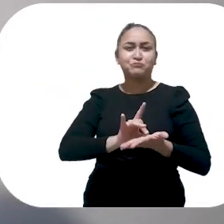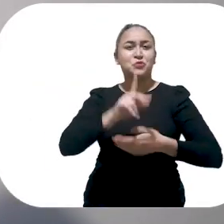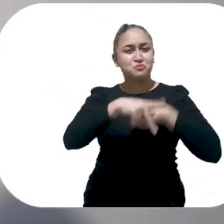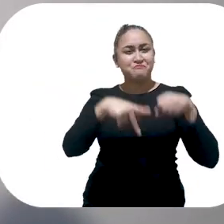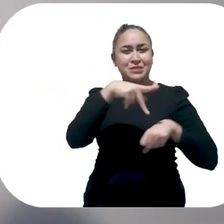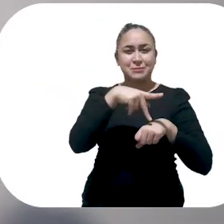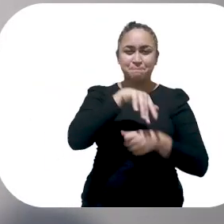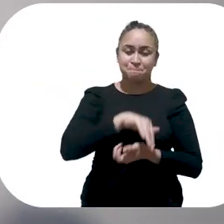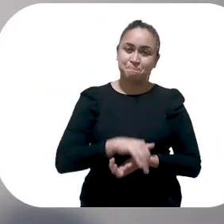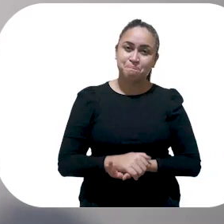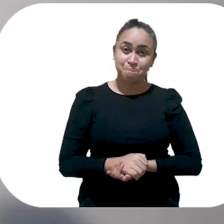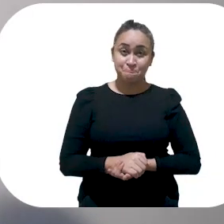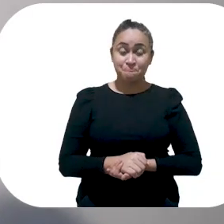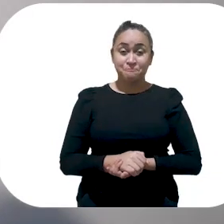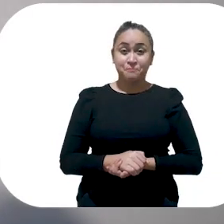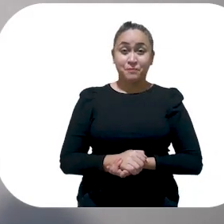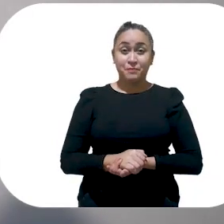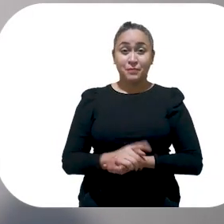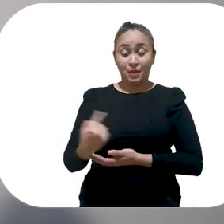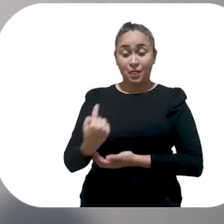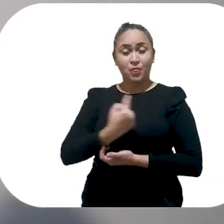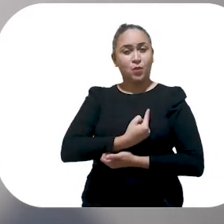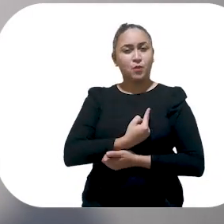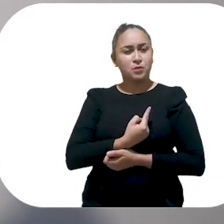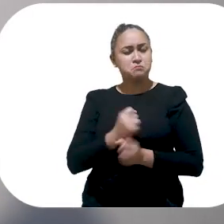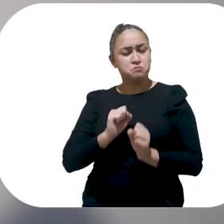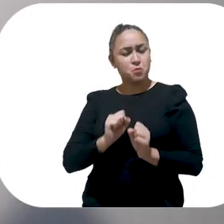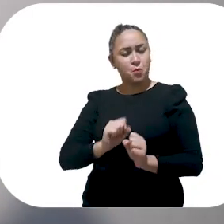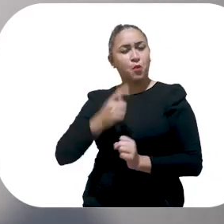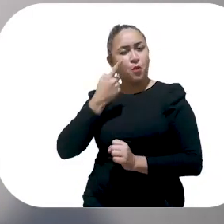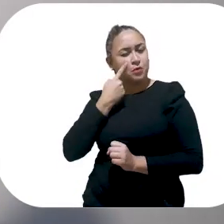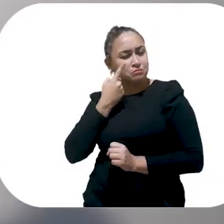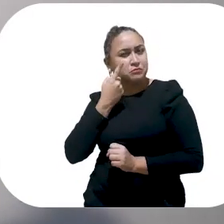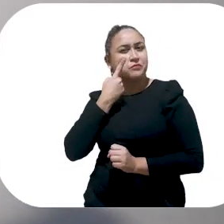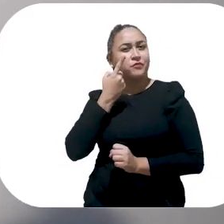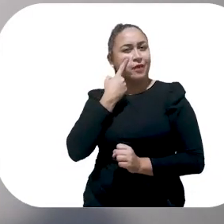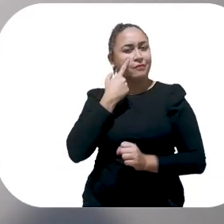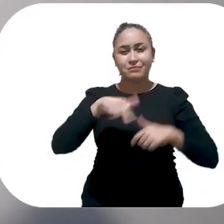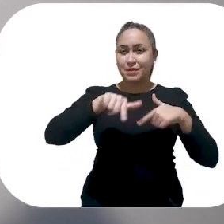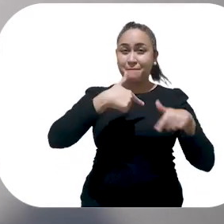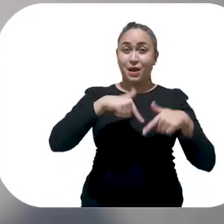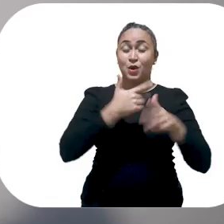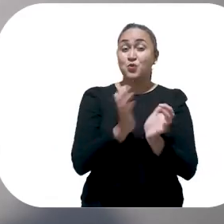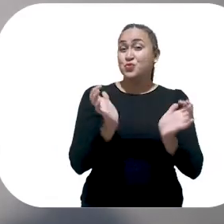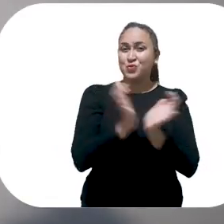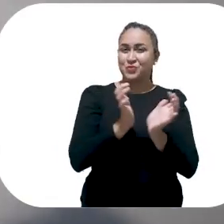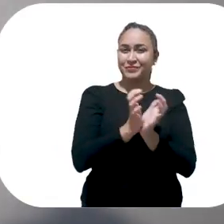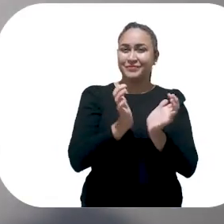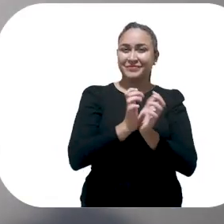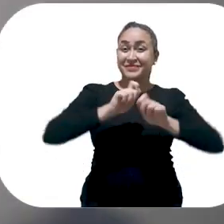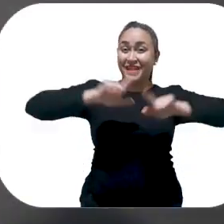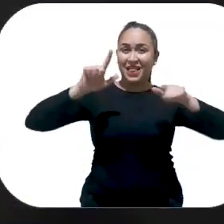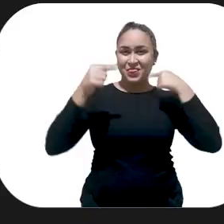país. E aí a gente pode conferir esse trabalho realizado pelo Grupo de Teatro Louca em Cena.